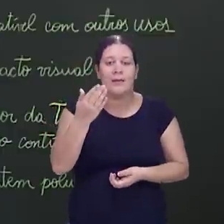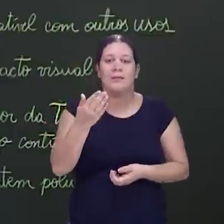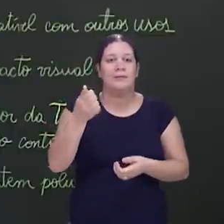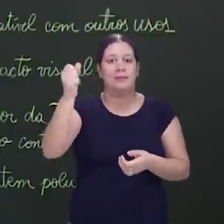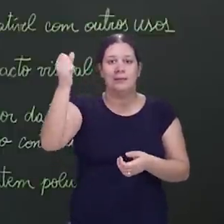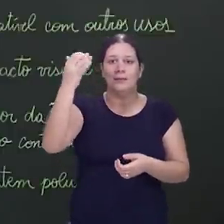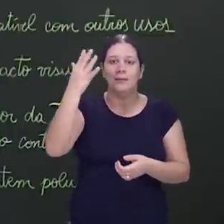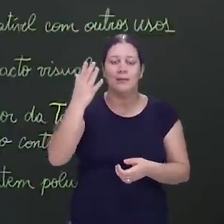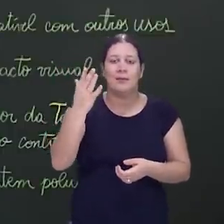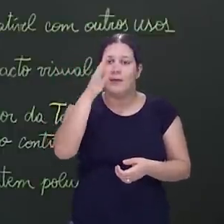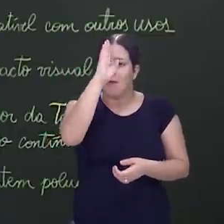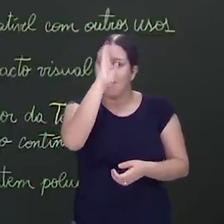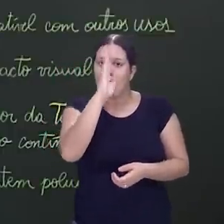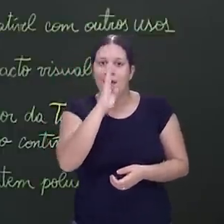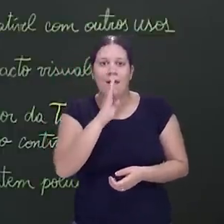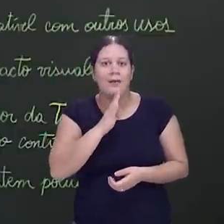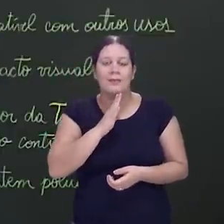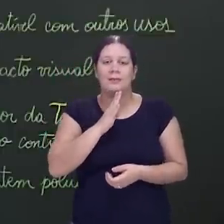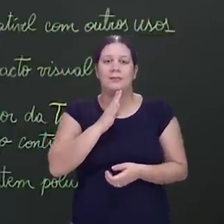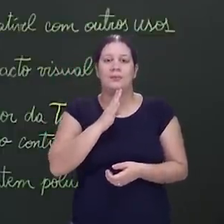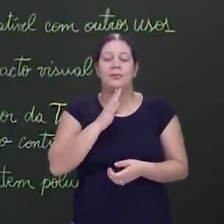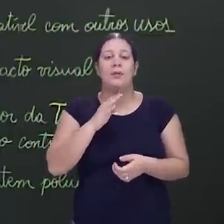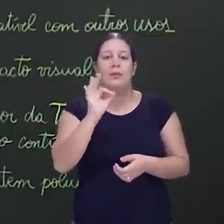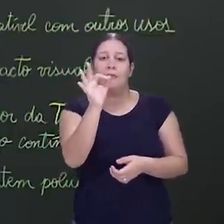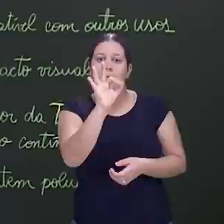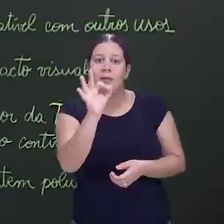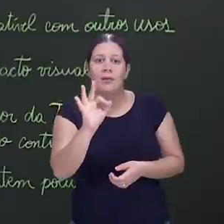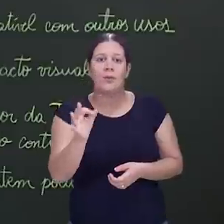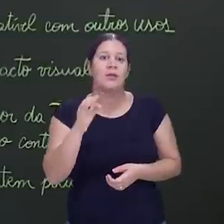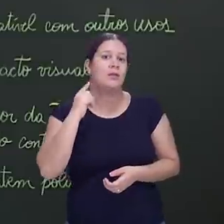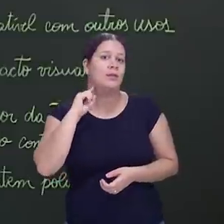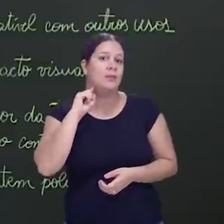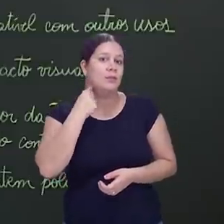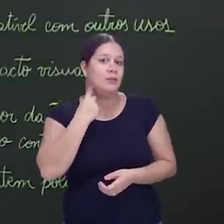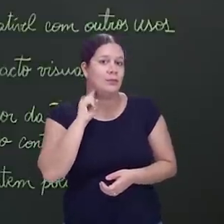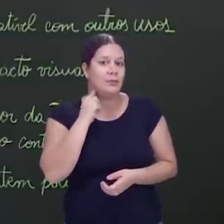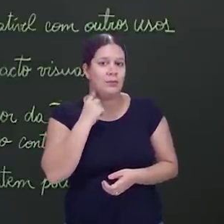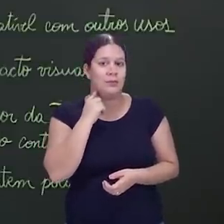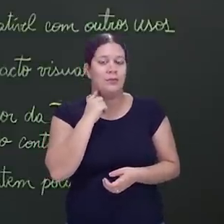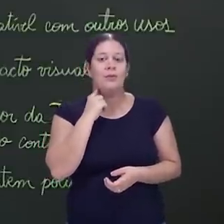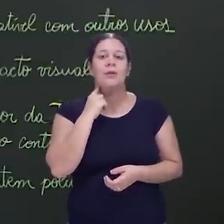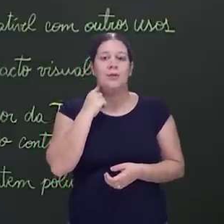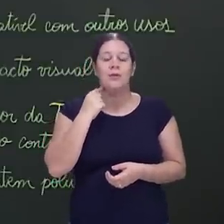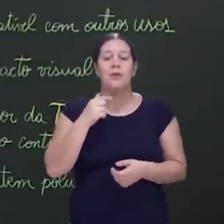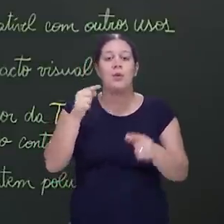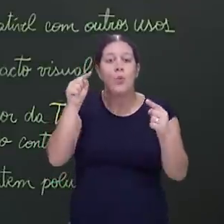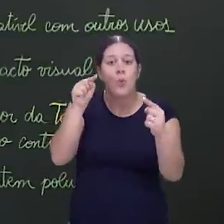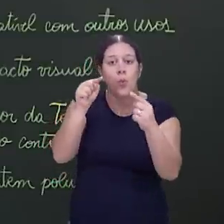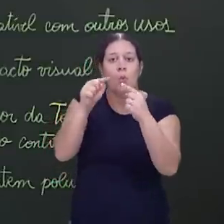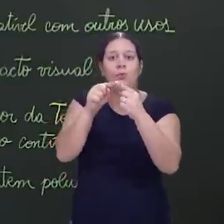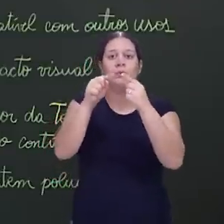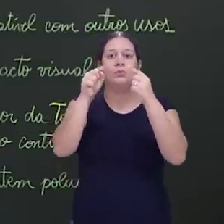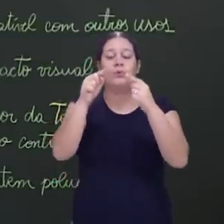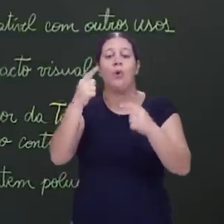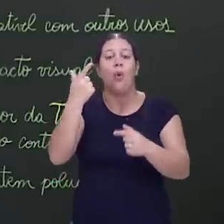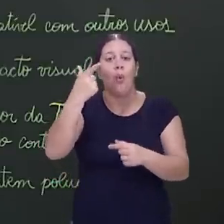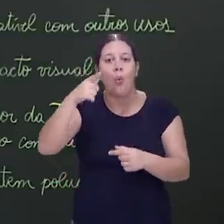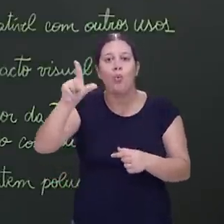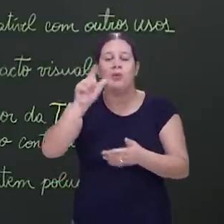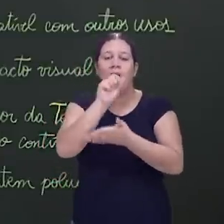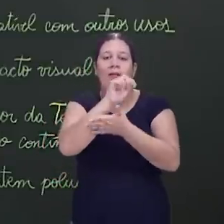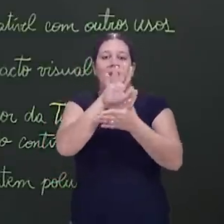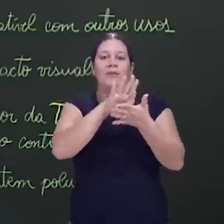grande disponibilidade desse vento, não é poluente e é compatível com